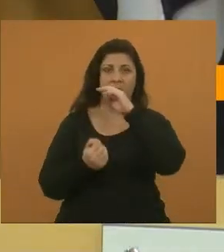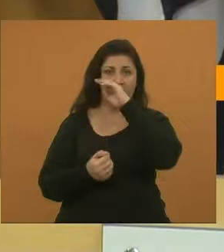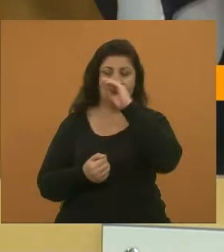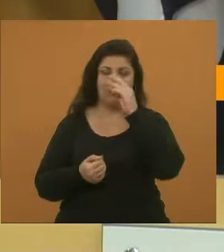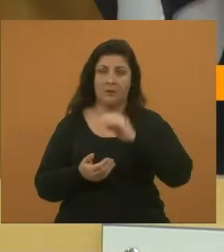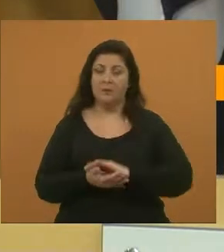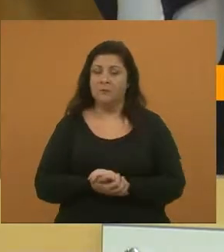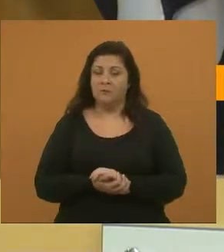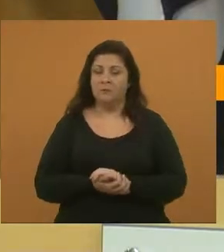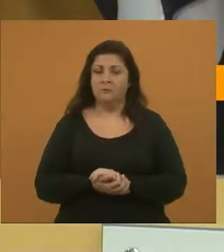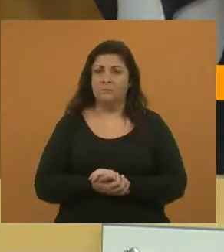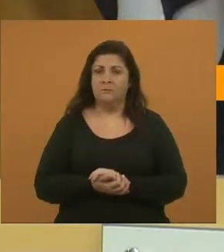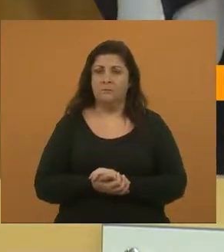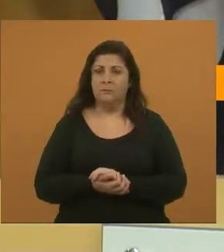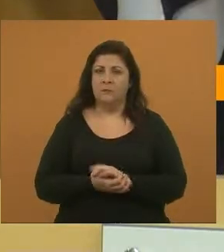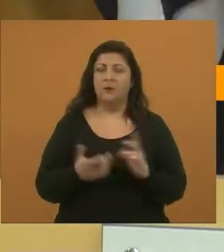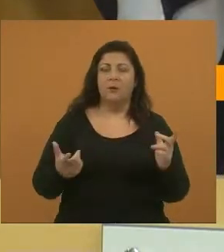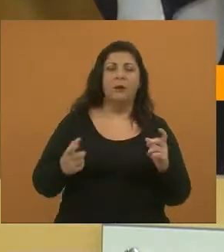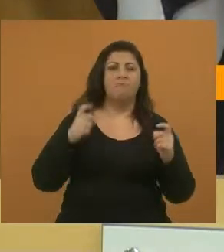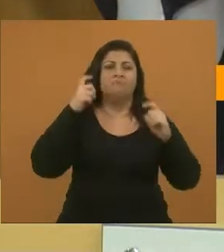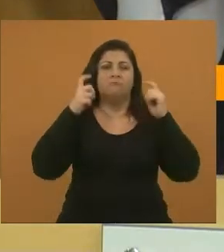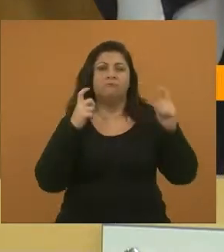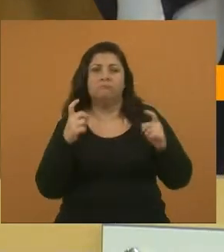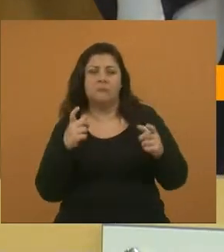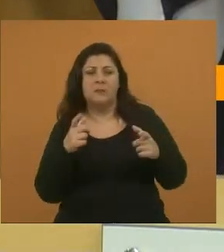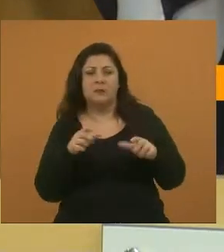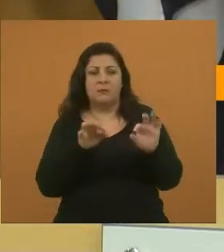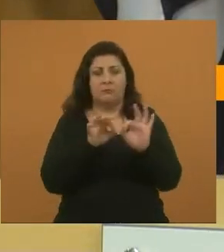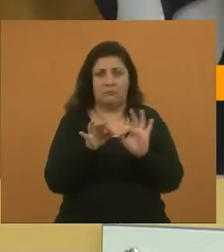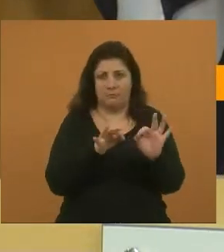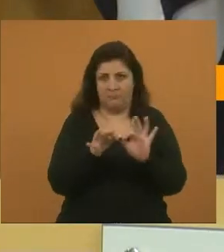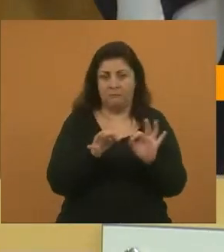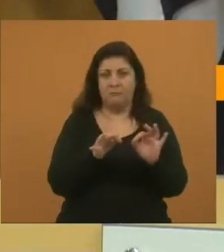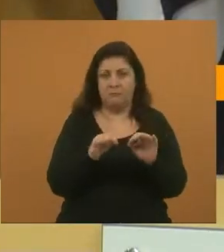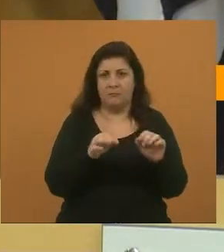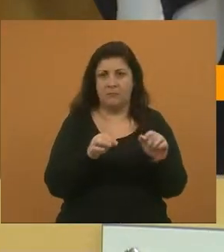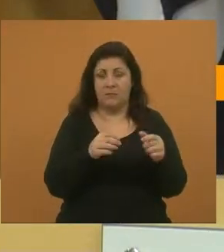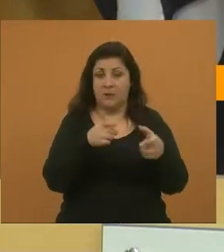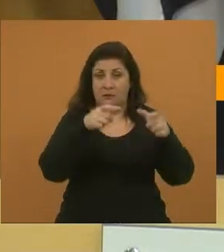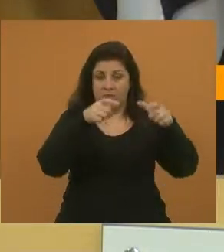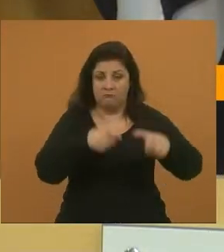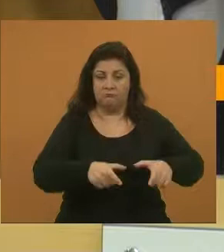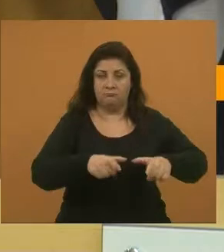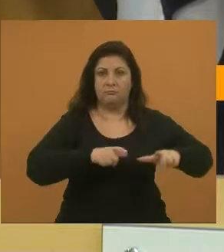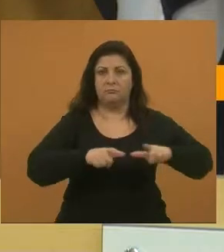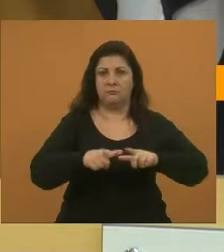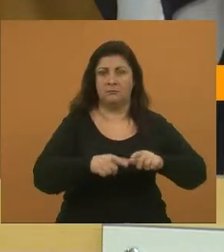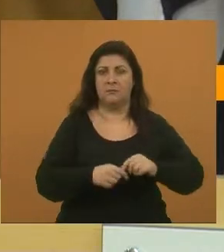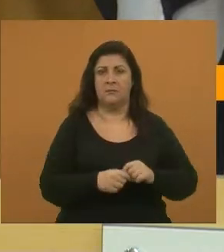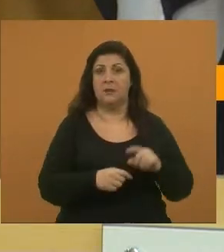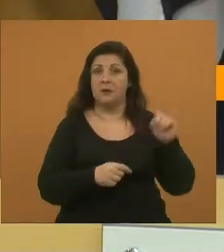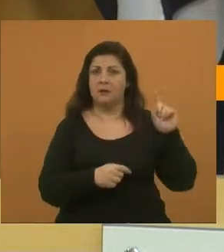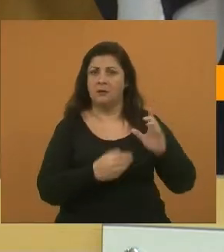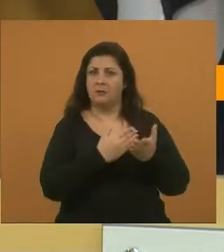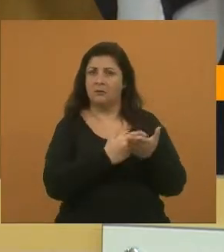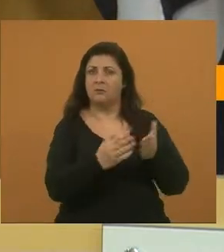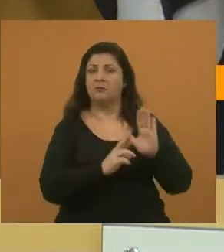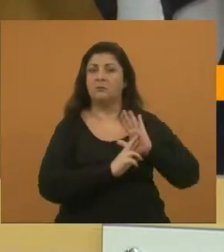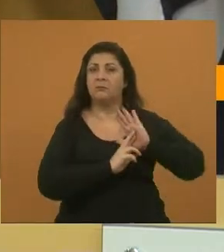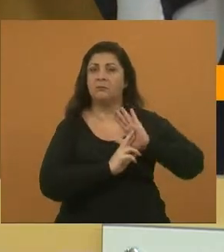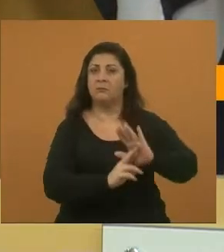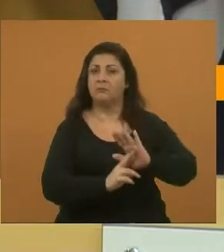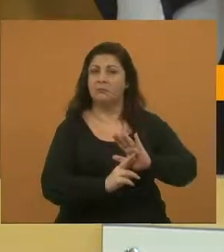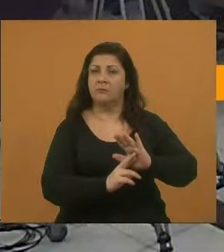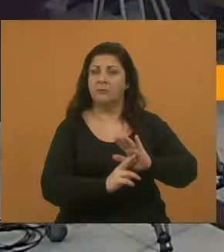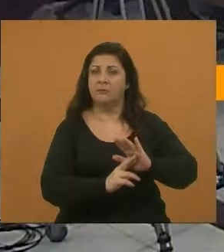Com o intuito de preservar postos de trabalho, tive por missão representar os trabalhadores do transporte de cargas que perderam ou